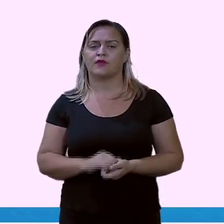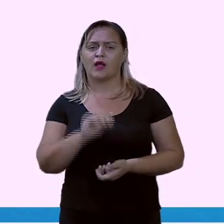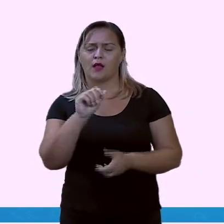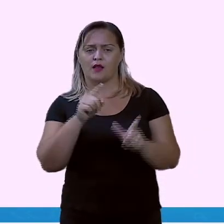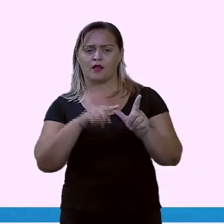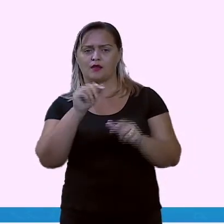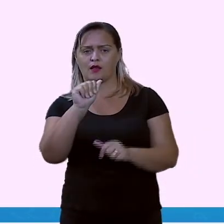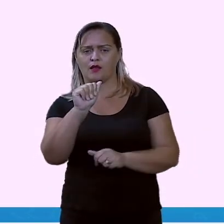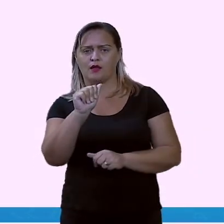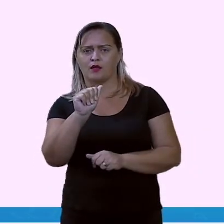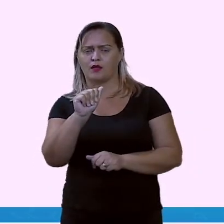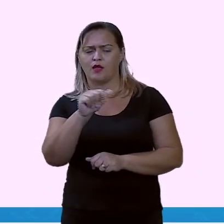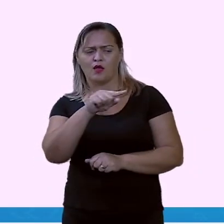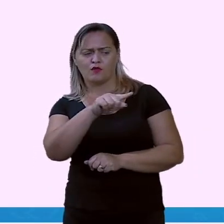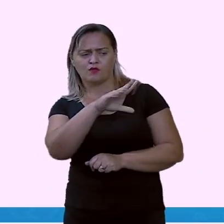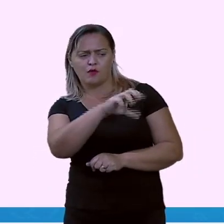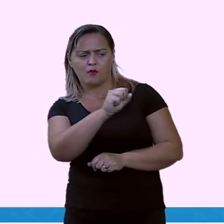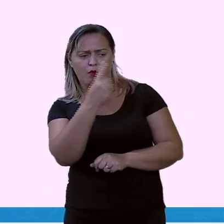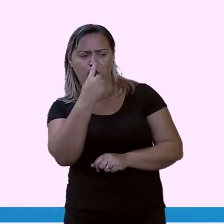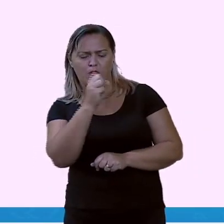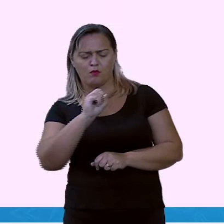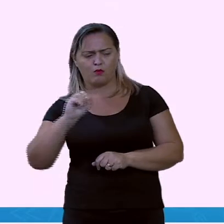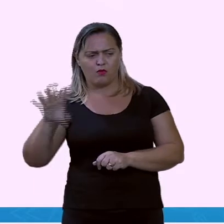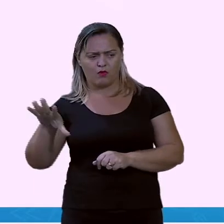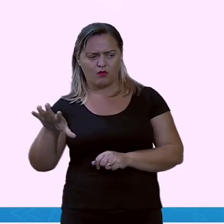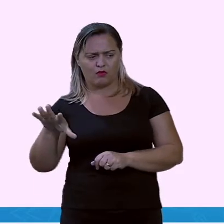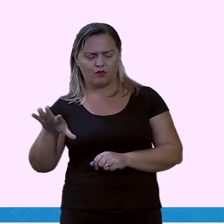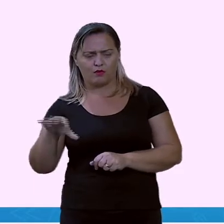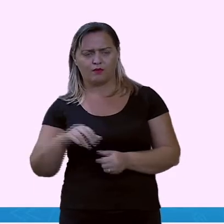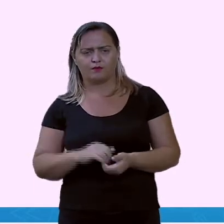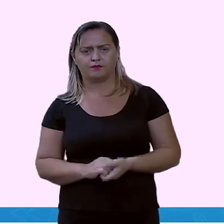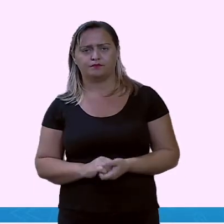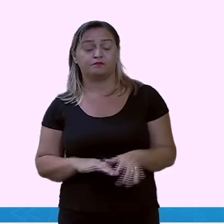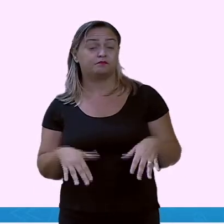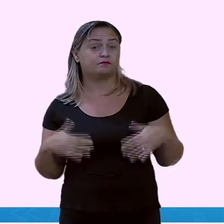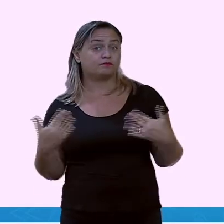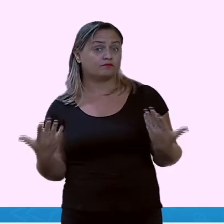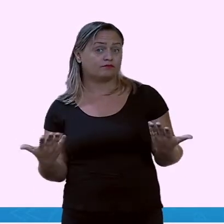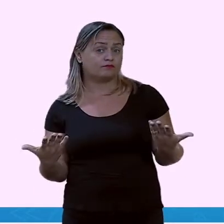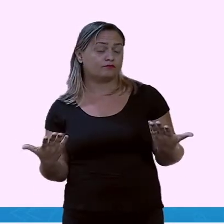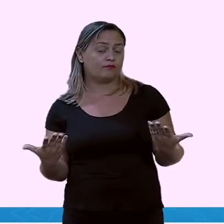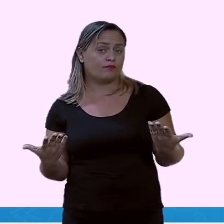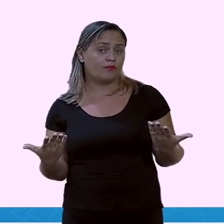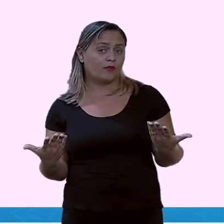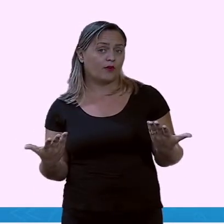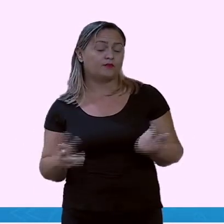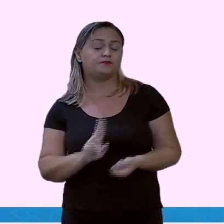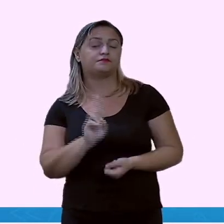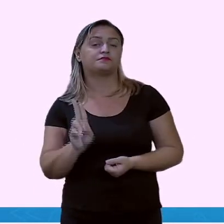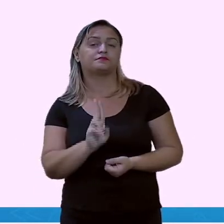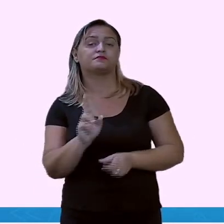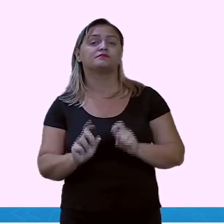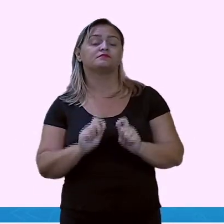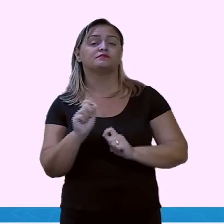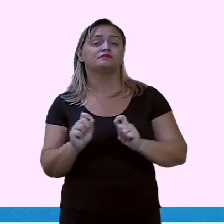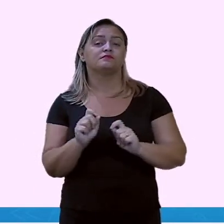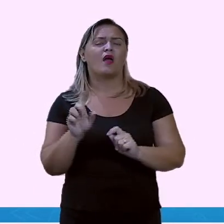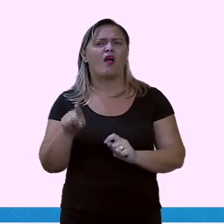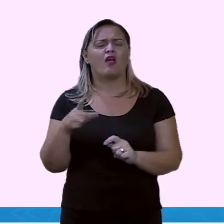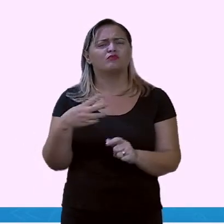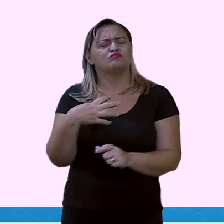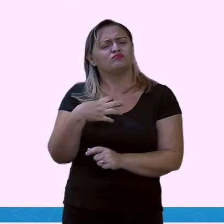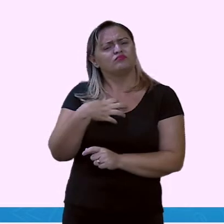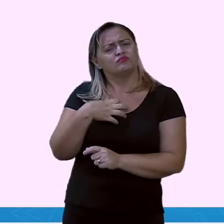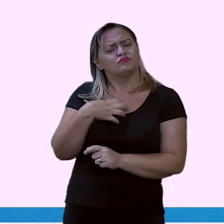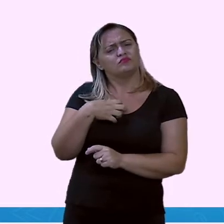Você jogou o lixo fora? O que será que é essa frase? Essa frase é um sentimento, um